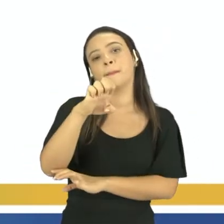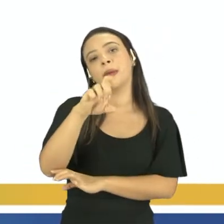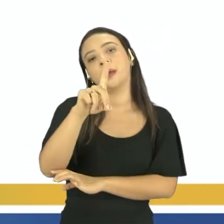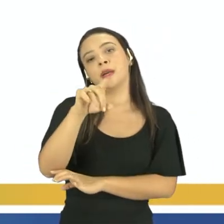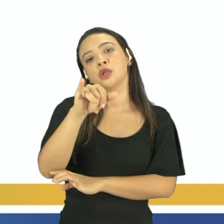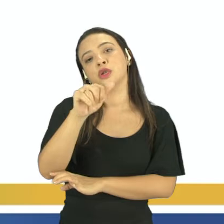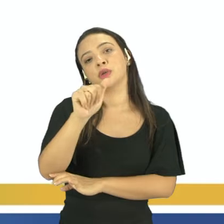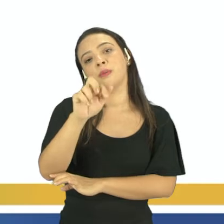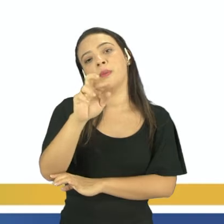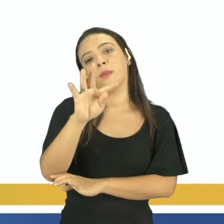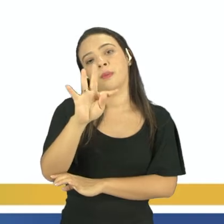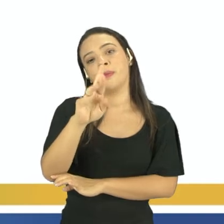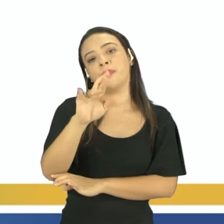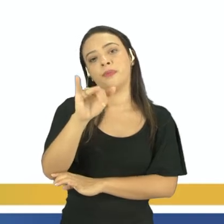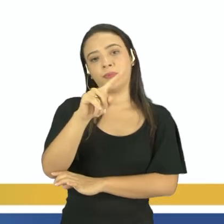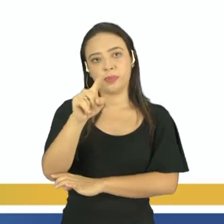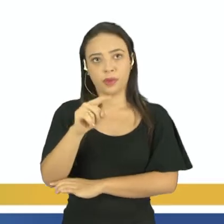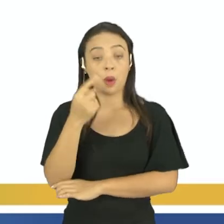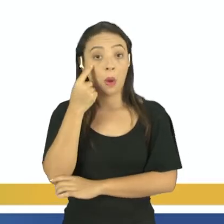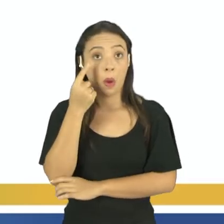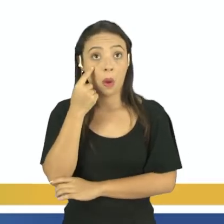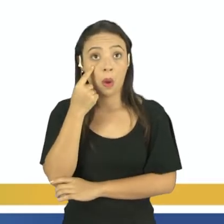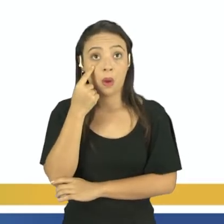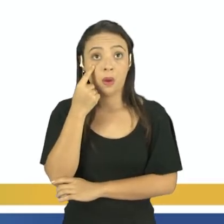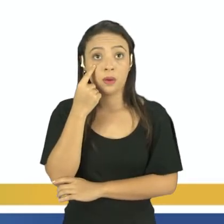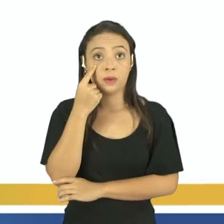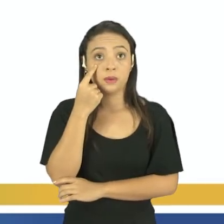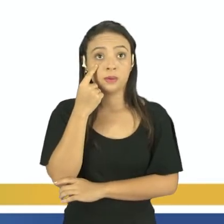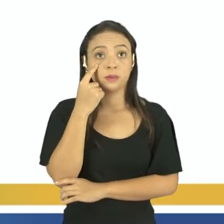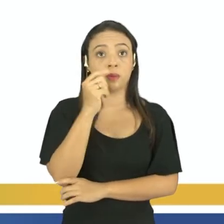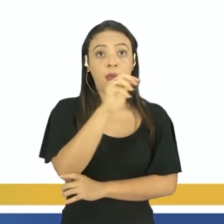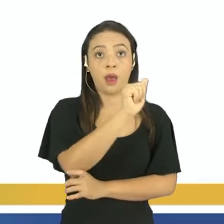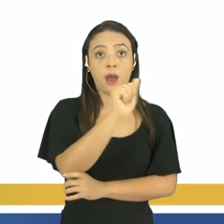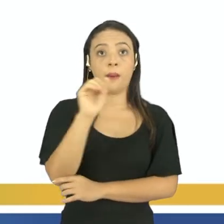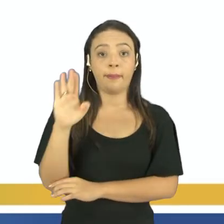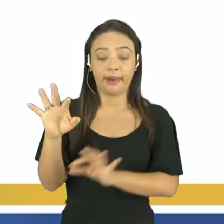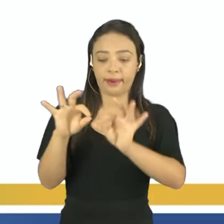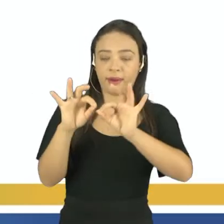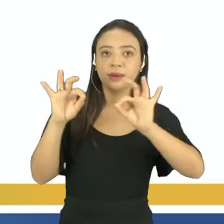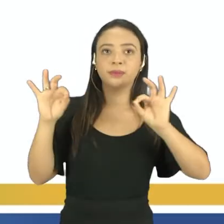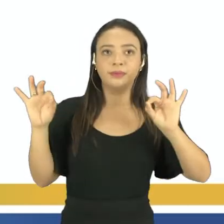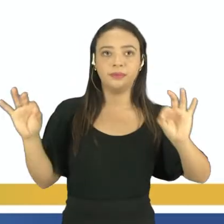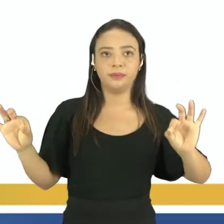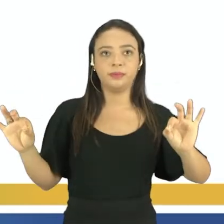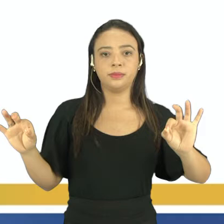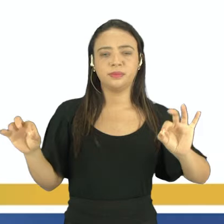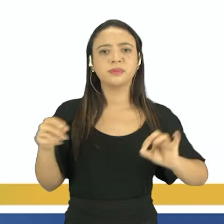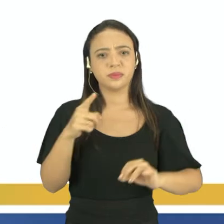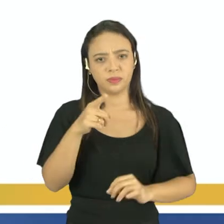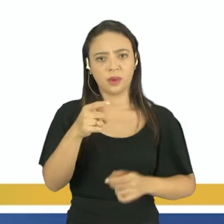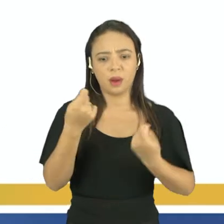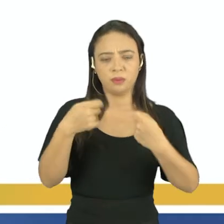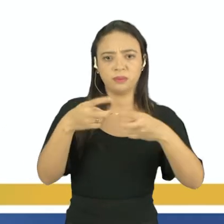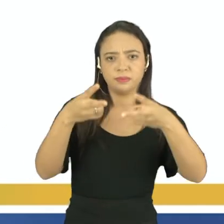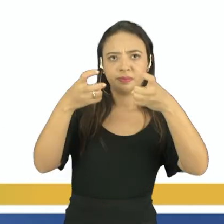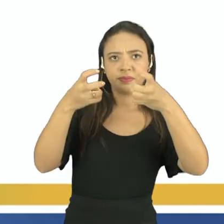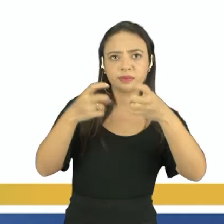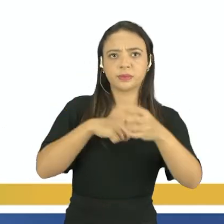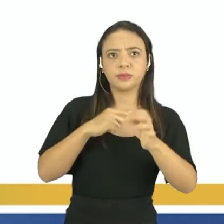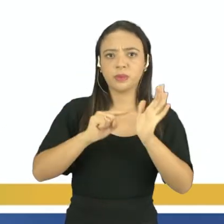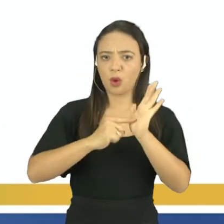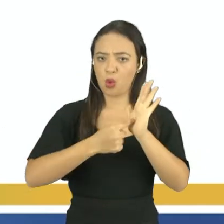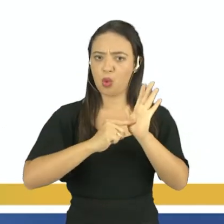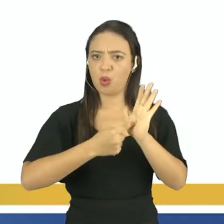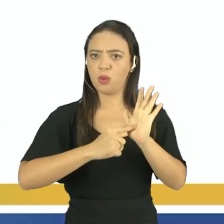do segmento. Observem aí a mediatriz do segmento AB aí na figura, ó, gente. Vocês estão vendo aí? Estão vendo esse pontinho